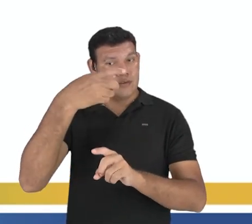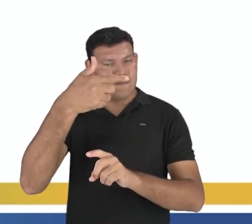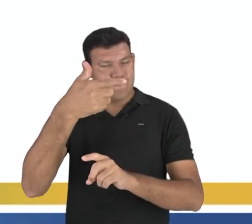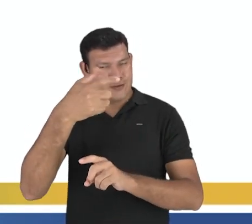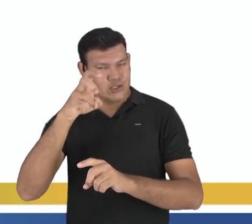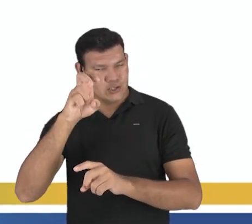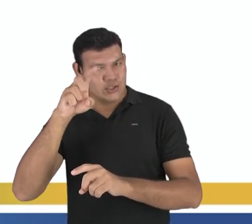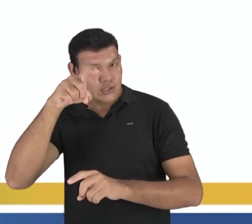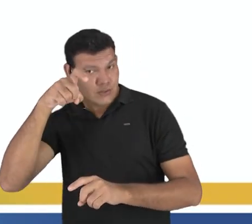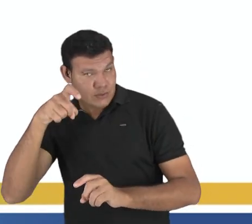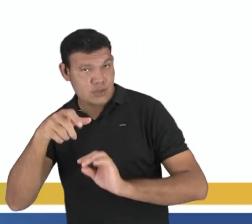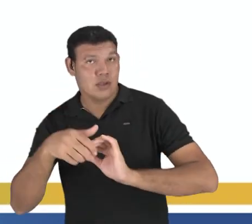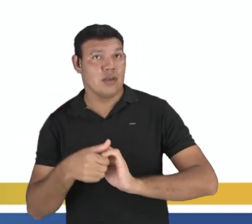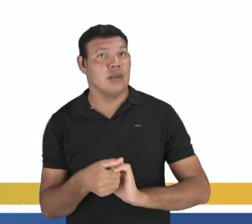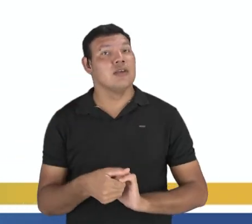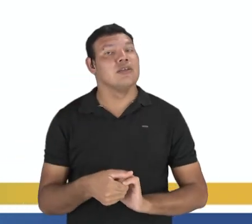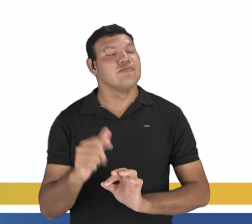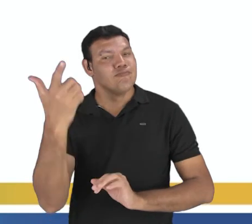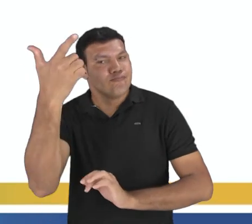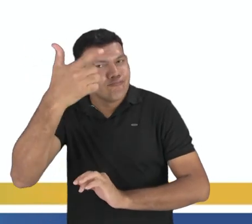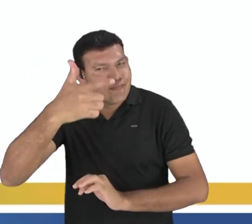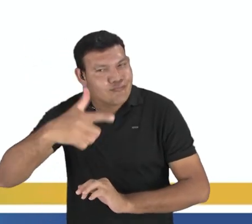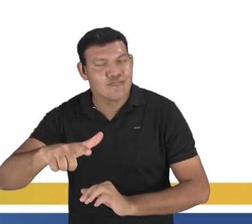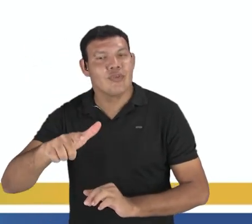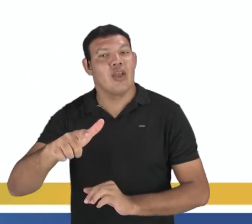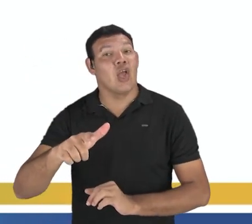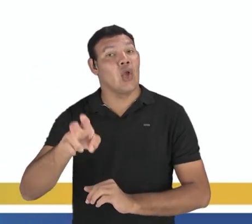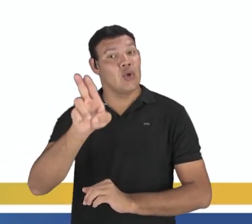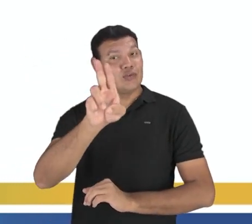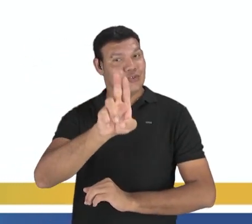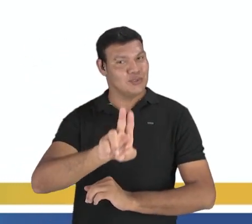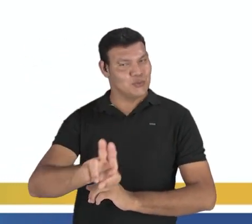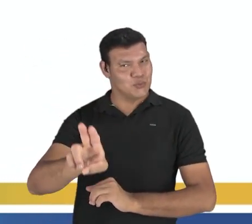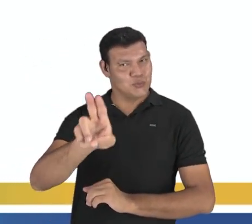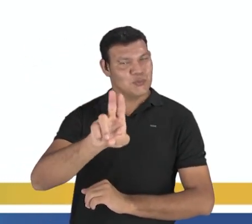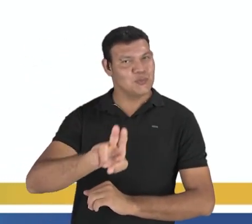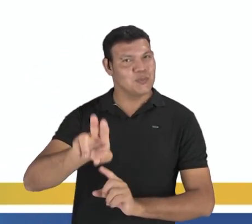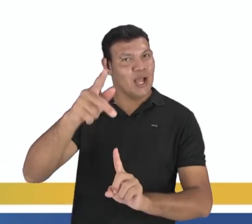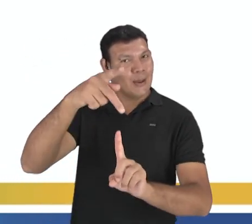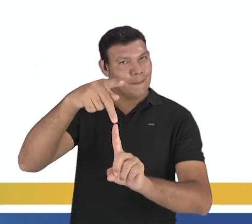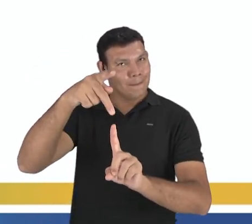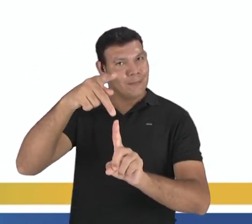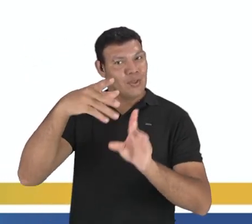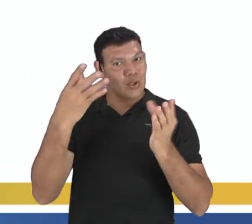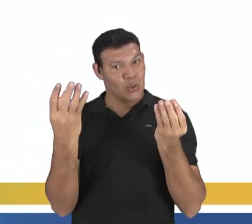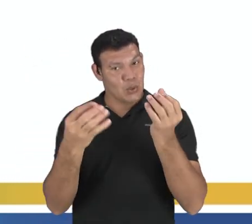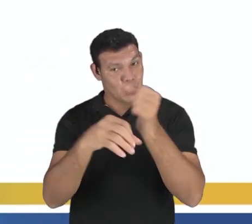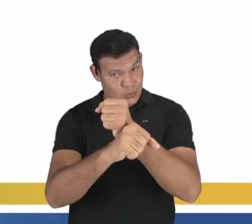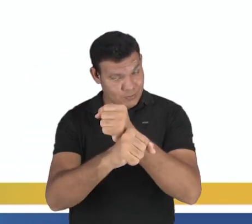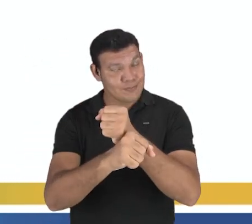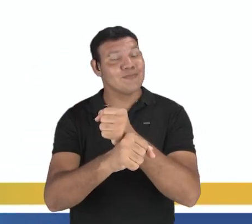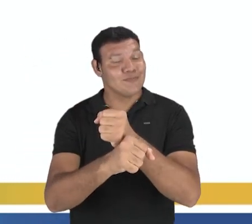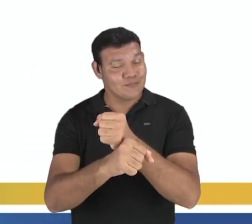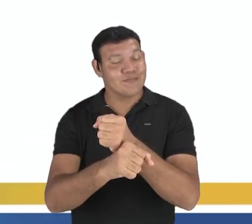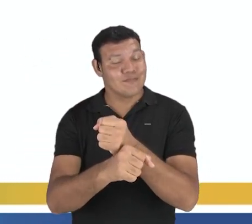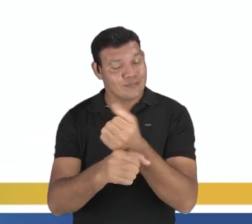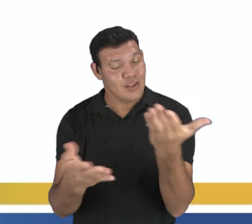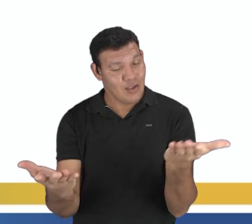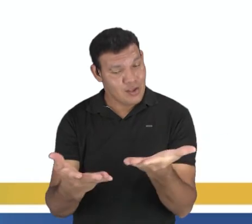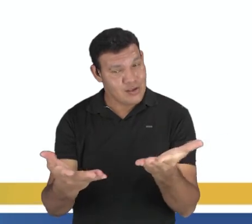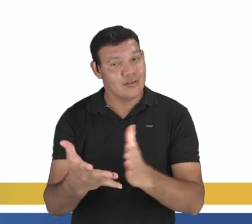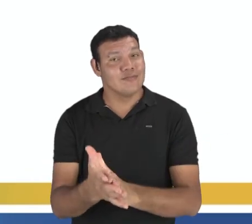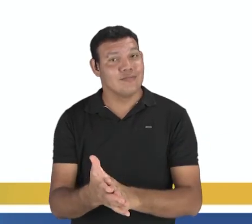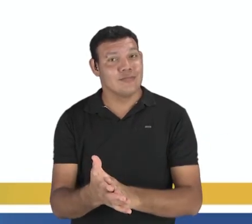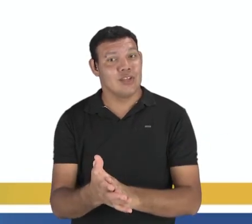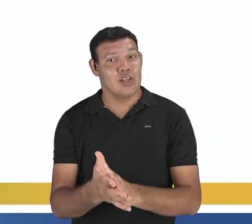0,25x. Mais uma vez, nós vamos lançar a mão do princípio aditivo, nesse caso,